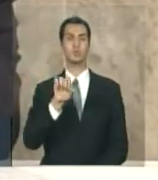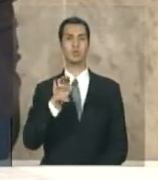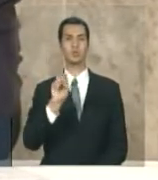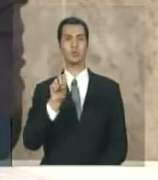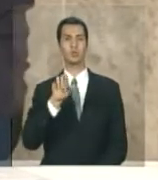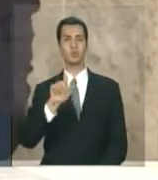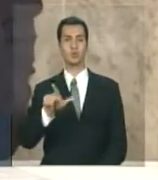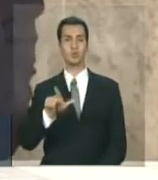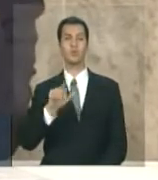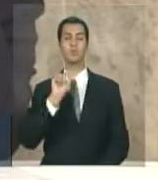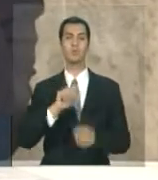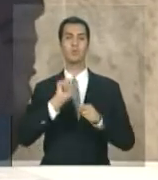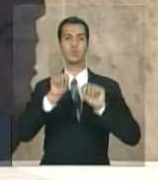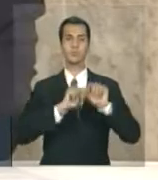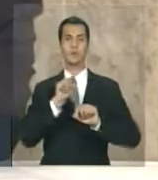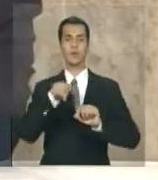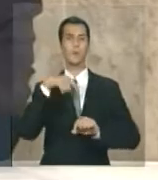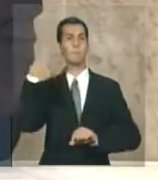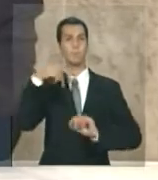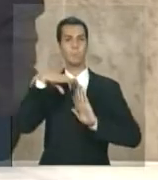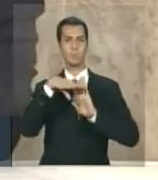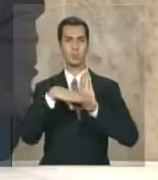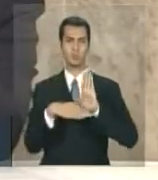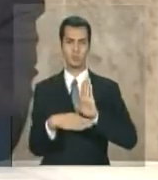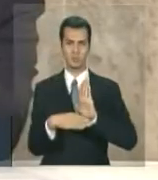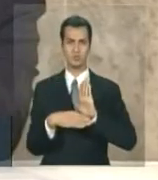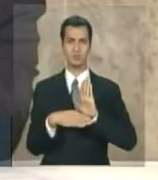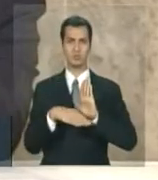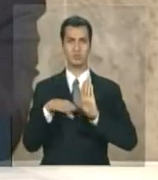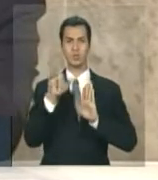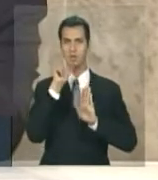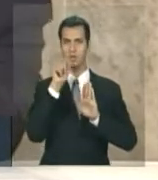irrigação nos estados do Sul. O Norte